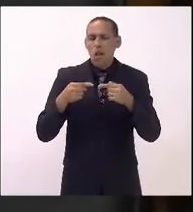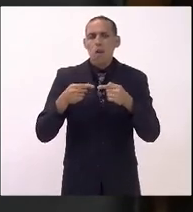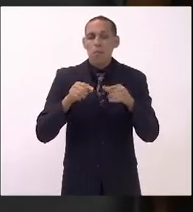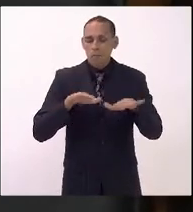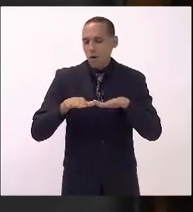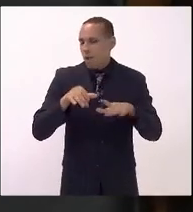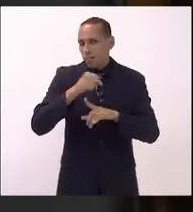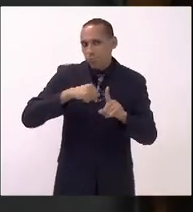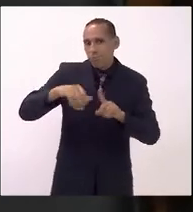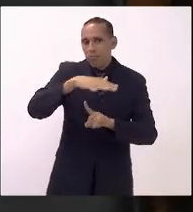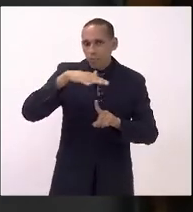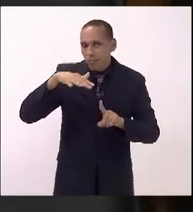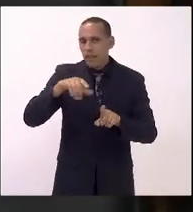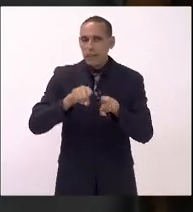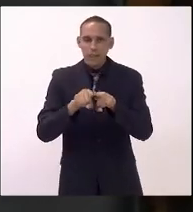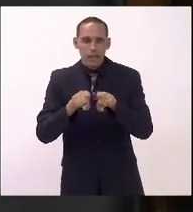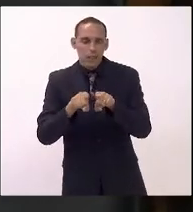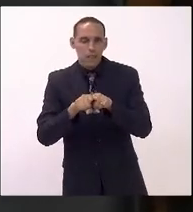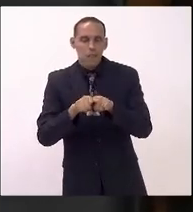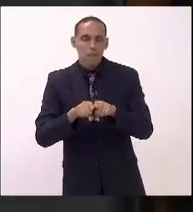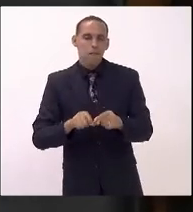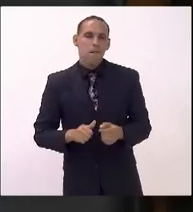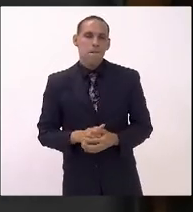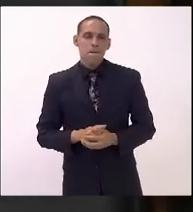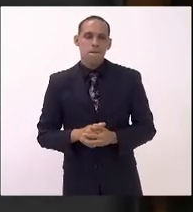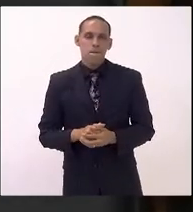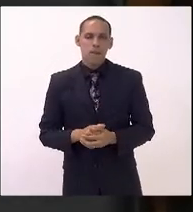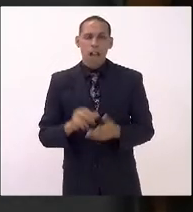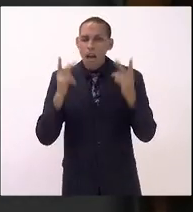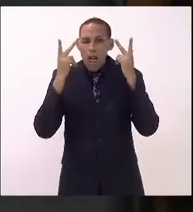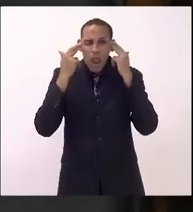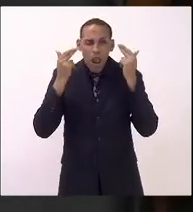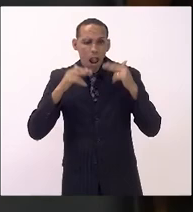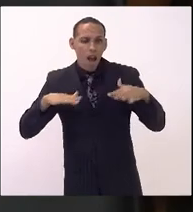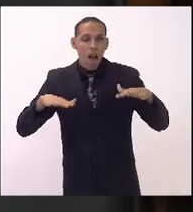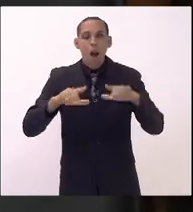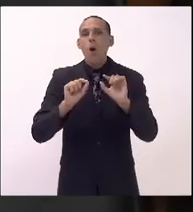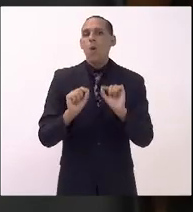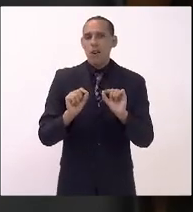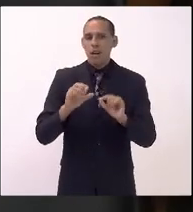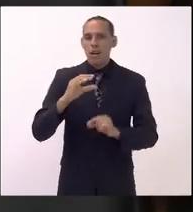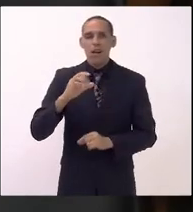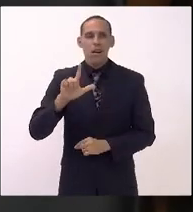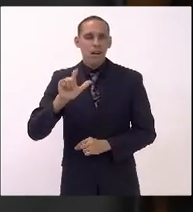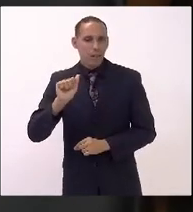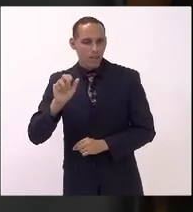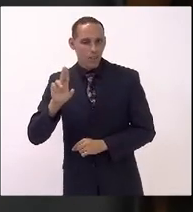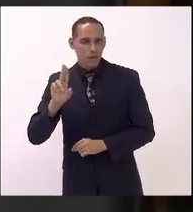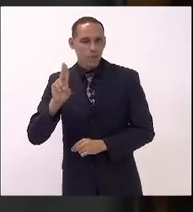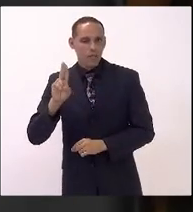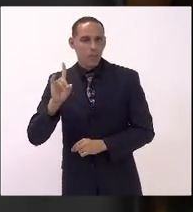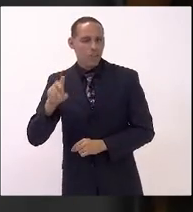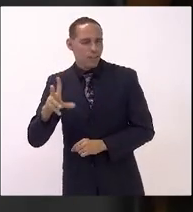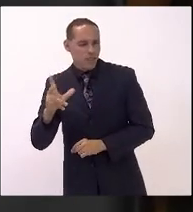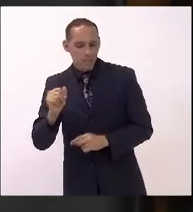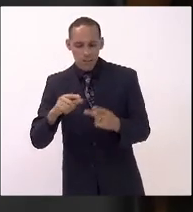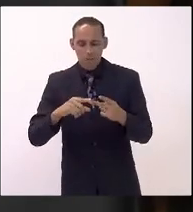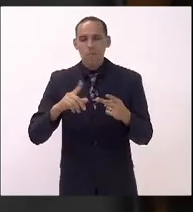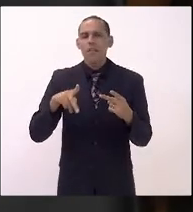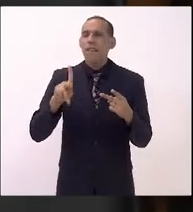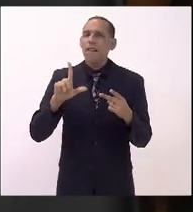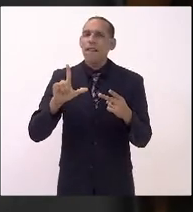como ela, o movimento social também se estabelece, é natural que Claudinha, Kleberson, não sei se o Kleberson chegou